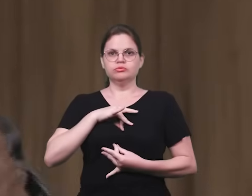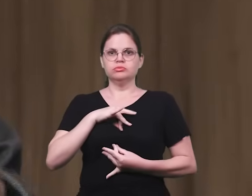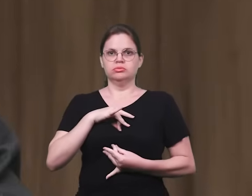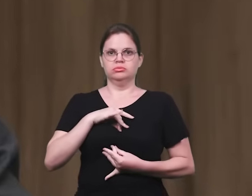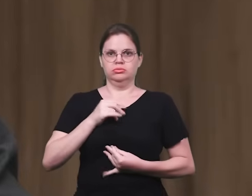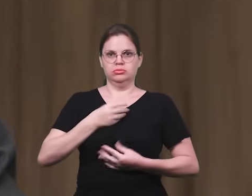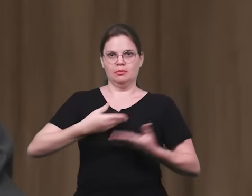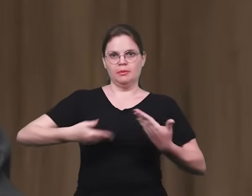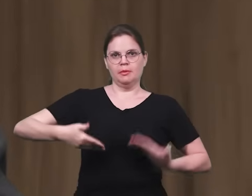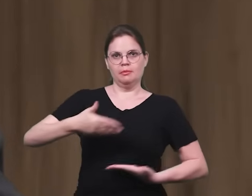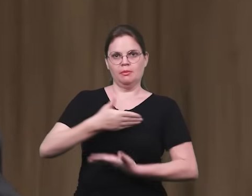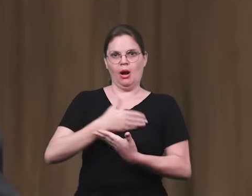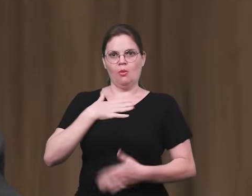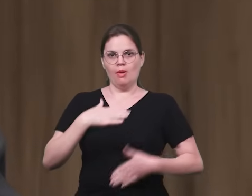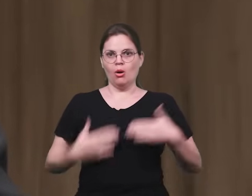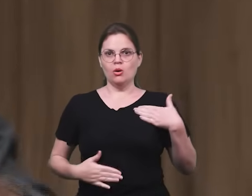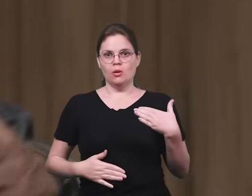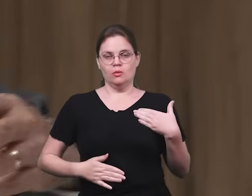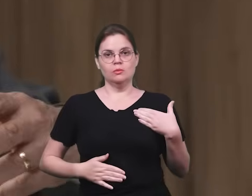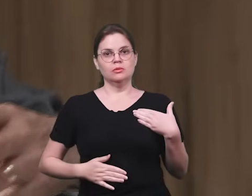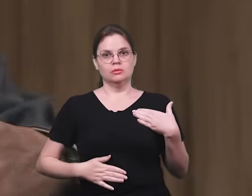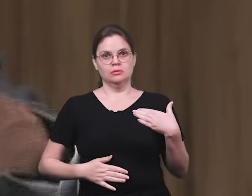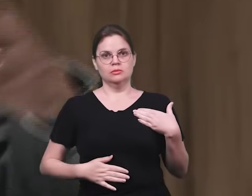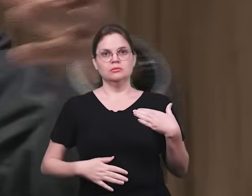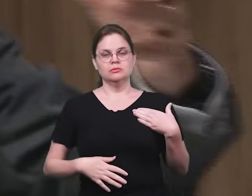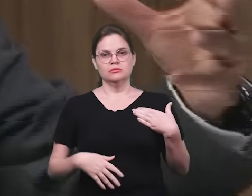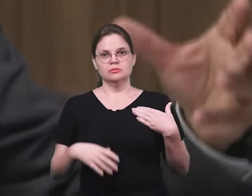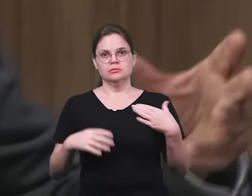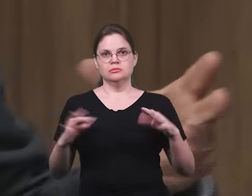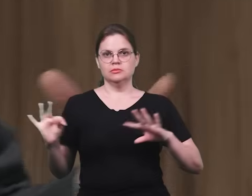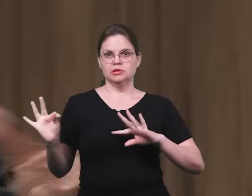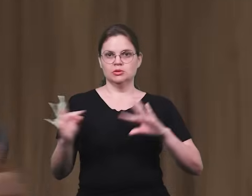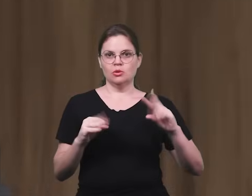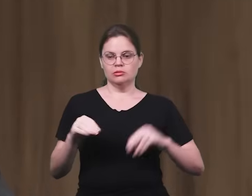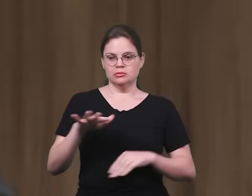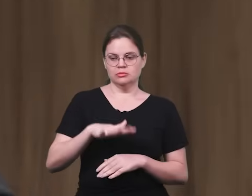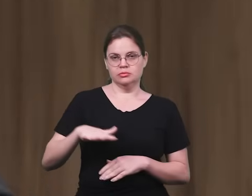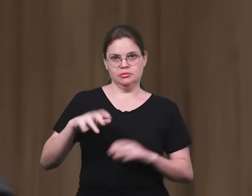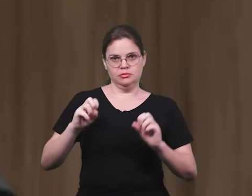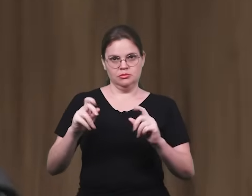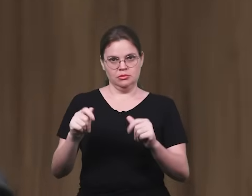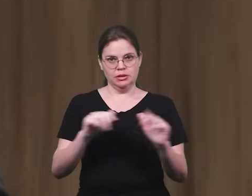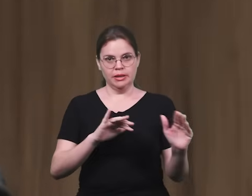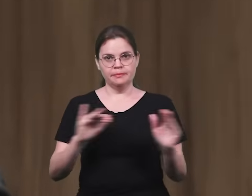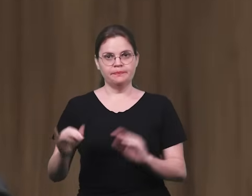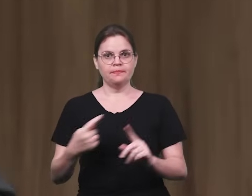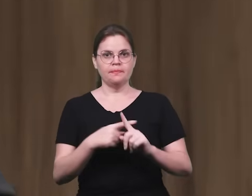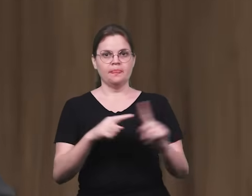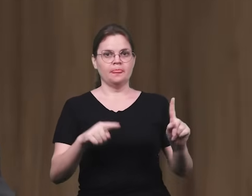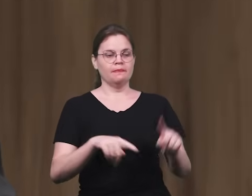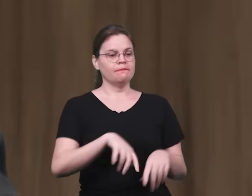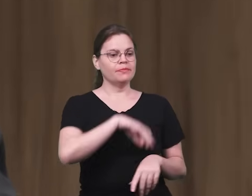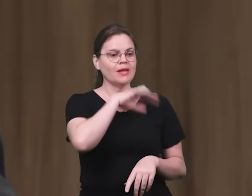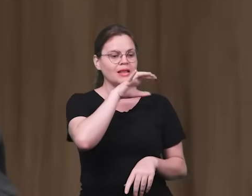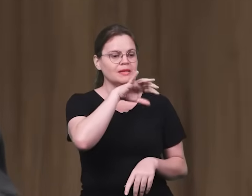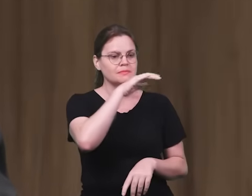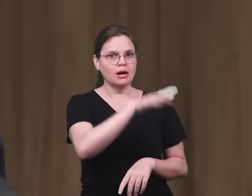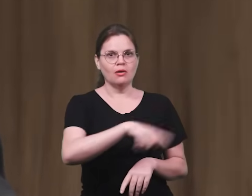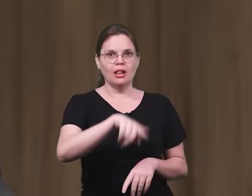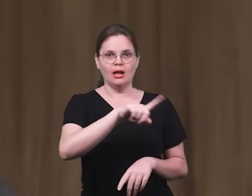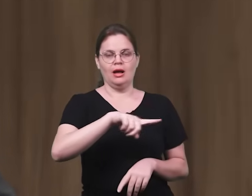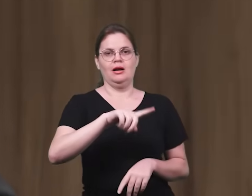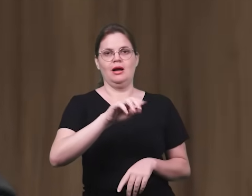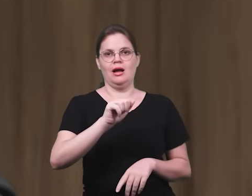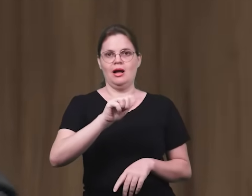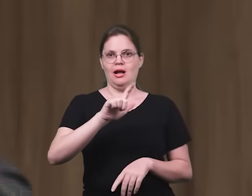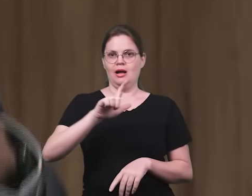que interage com o seu corpo físico e através do ambiente que o cerca. Mas o ser vivo, alma